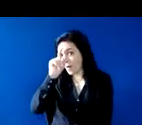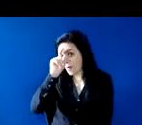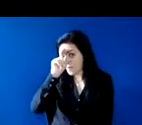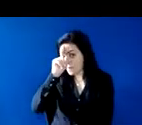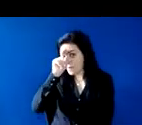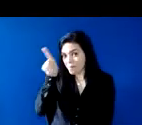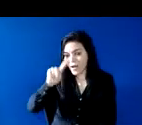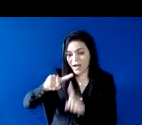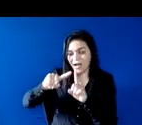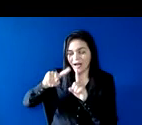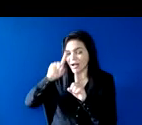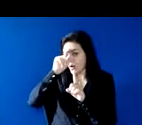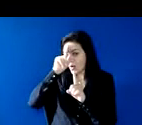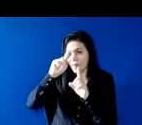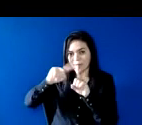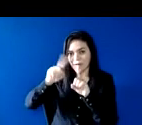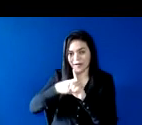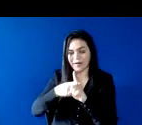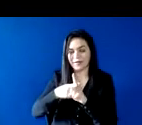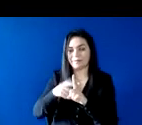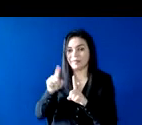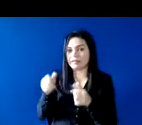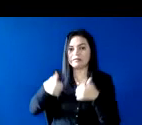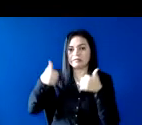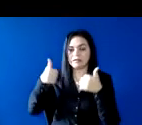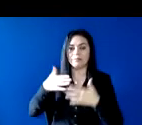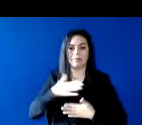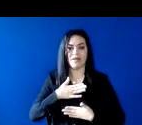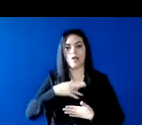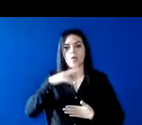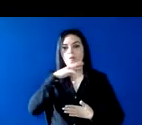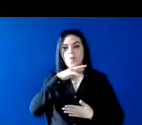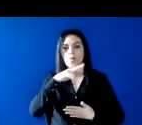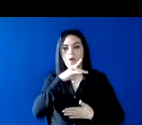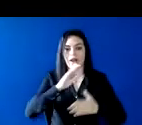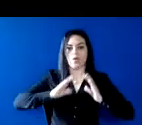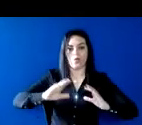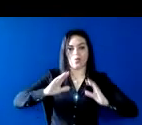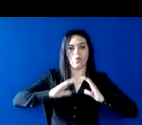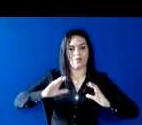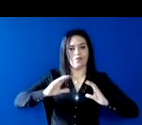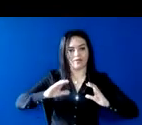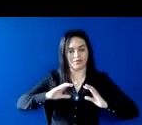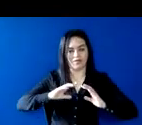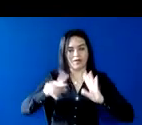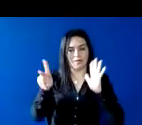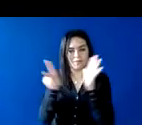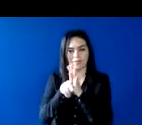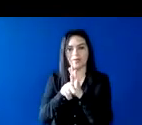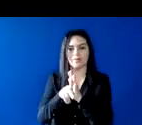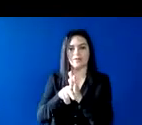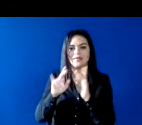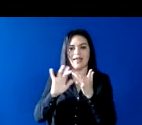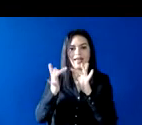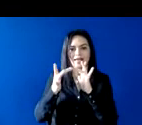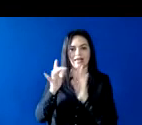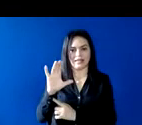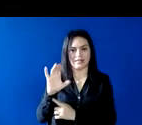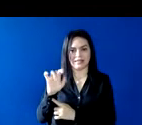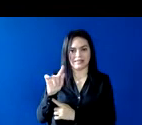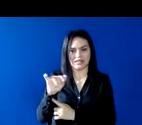exemplar. Inclusive, enquanto eu era coordenadora de saúde das mulheres e da Rede Cegonha do Ministério da Saúde, eu visitei